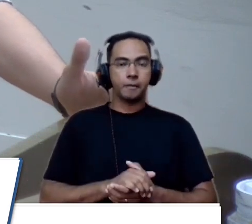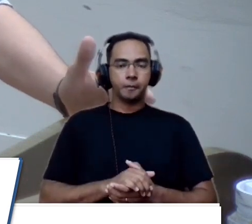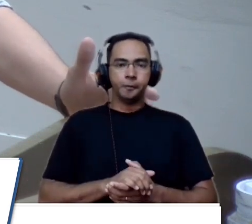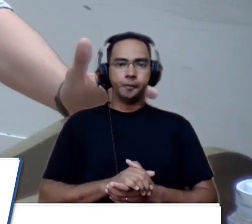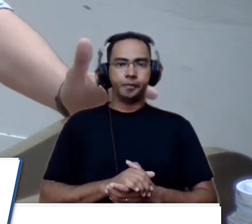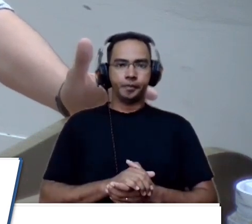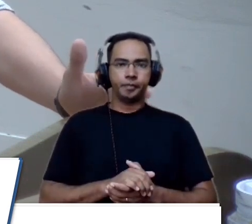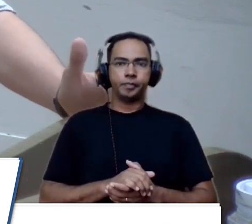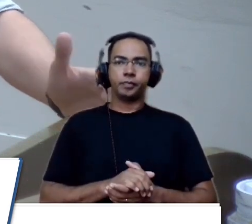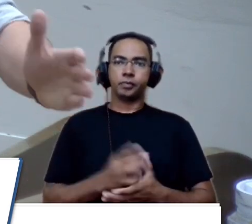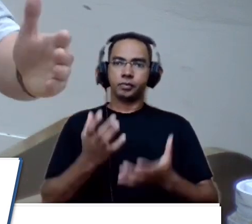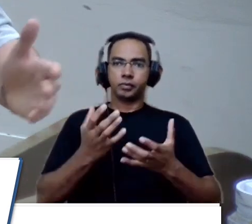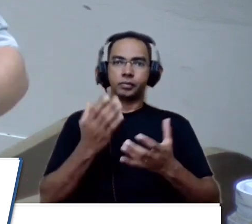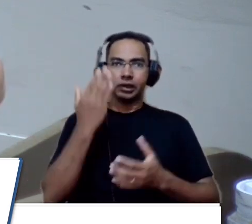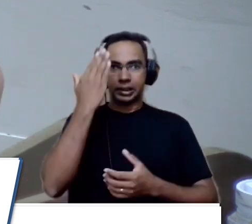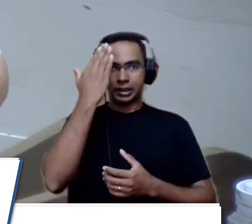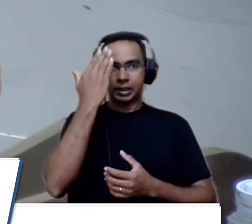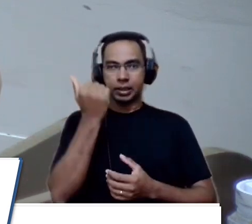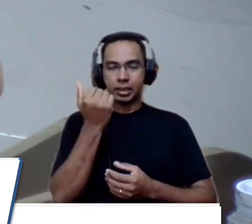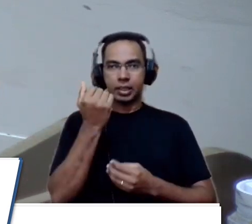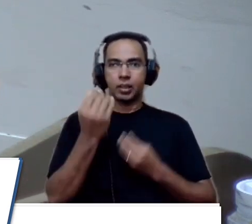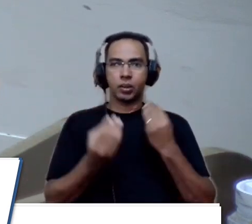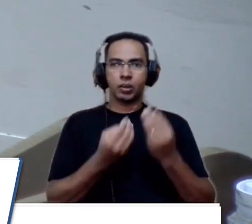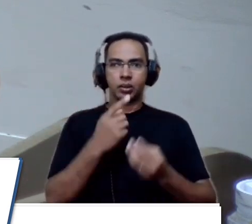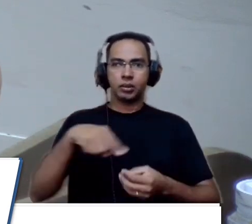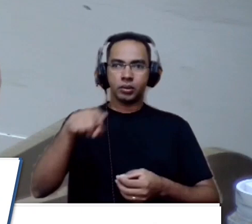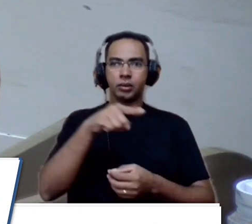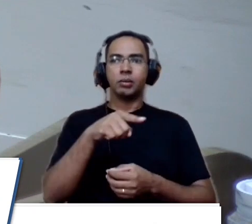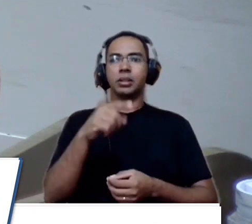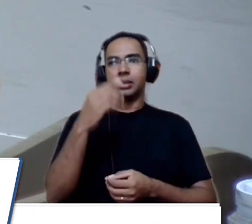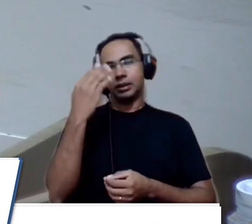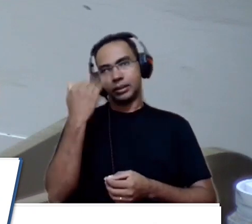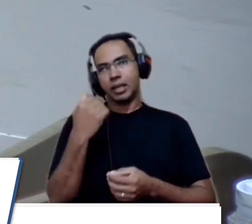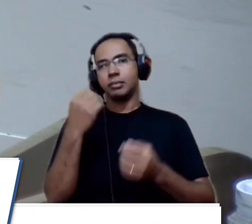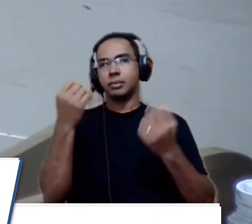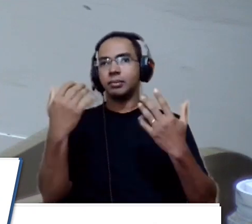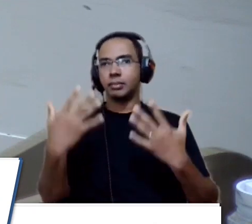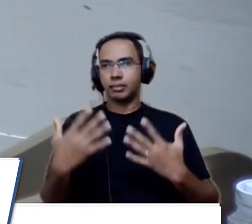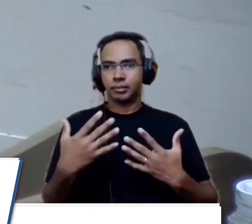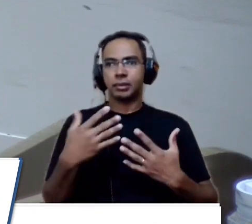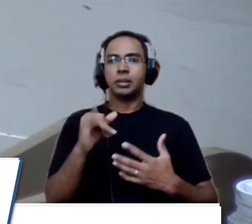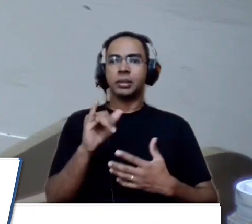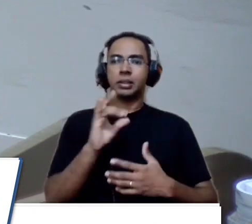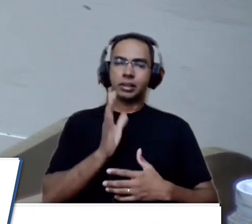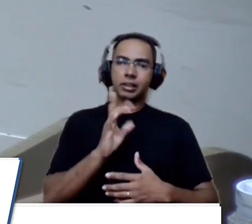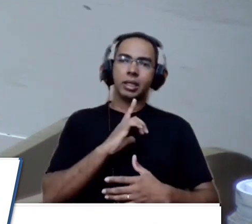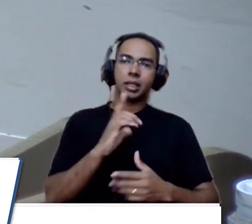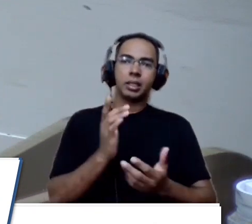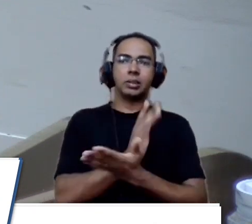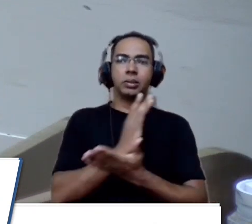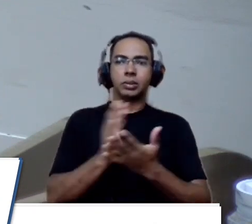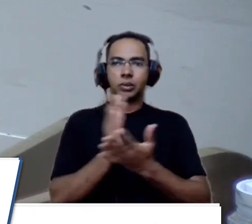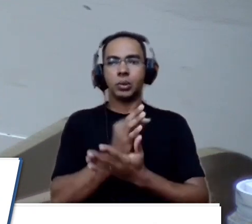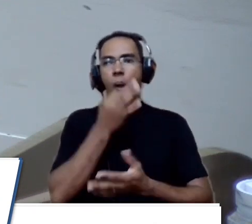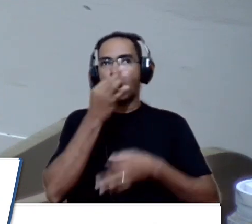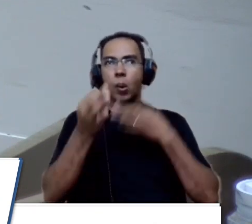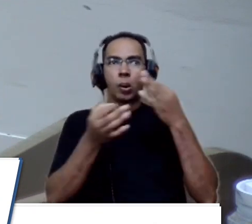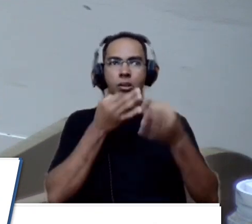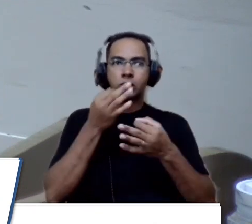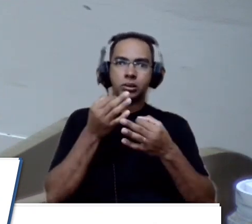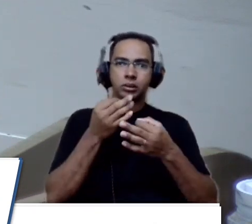Eu queria saber, assim, se você souber me explicar, se já tem alguma posição com relação a